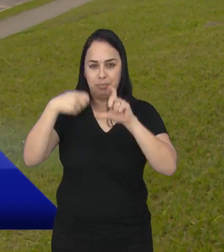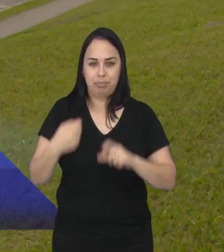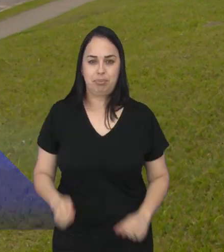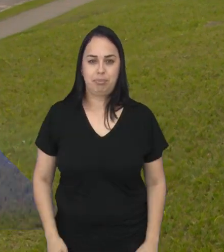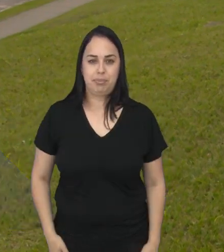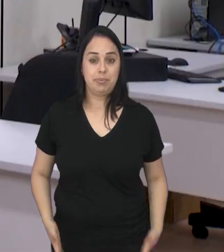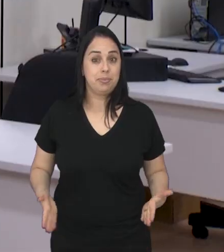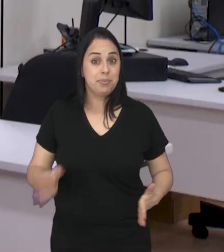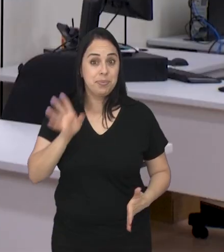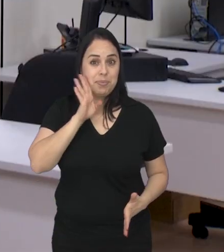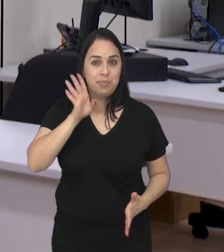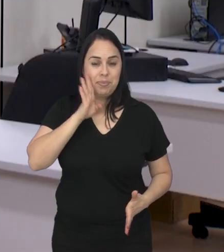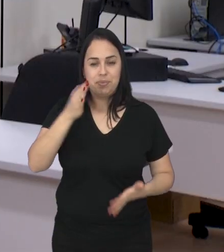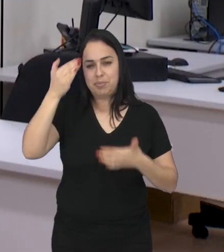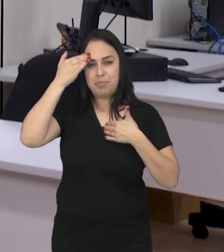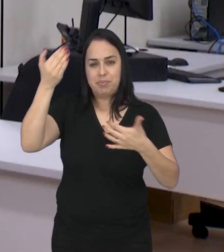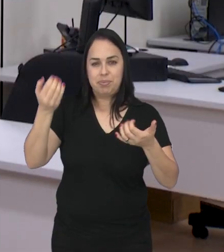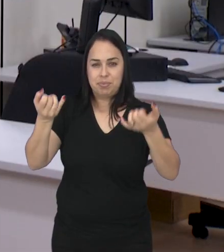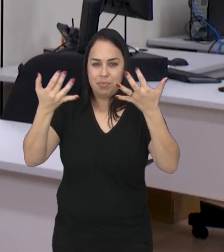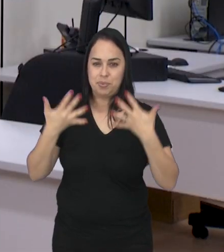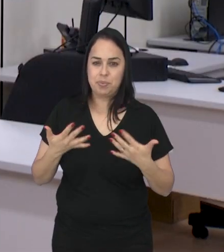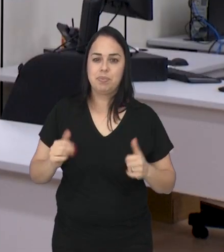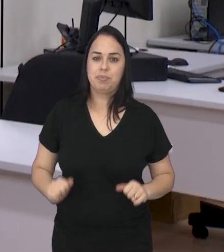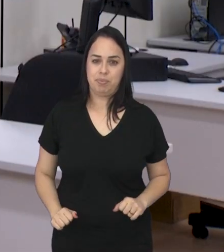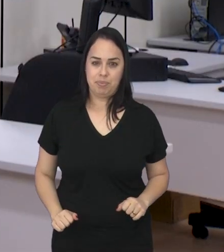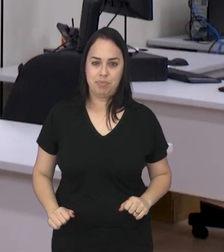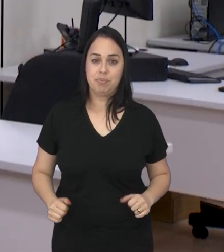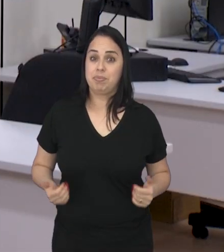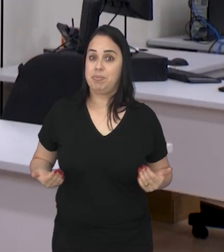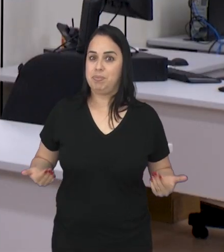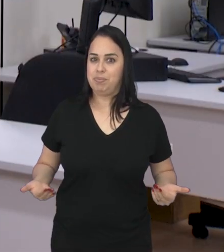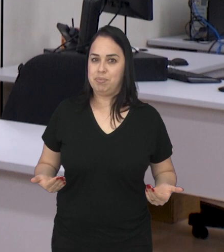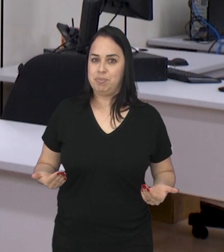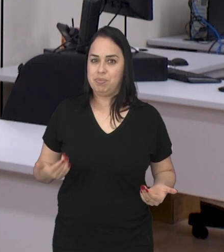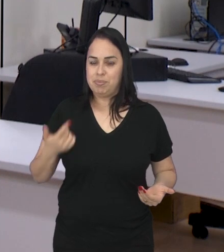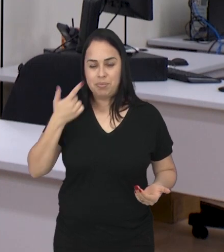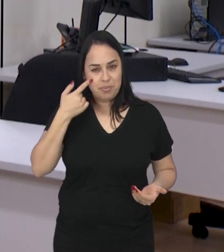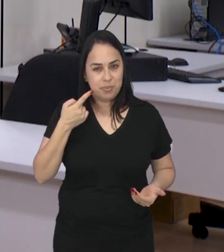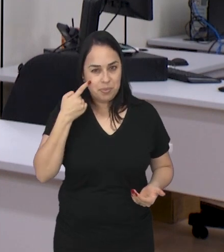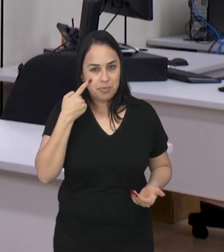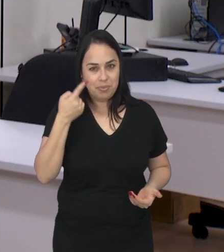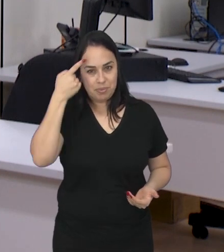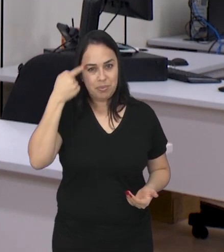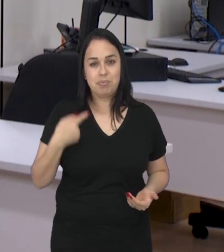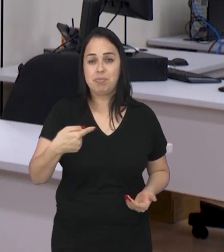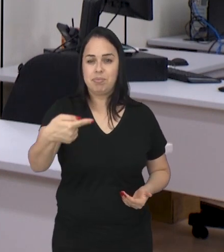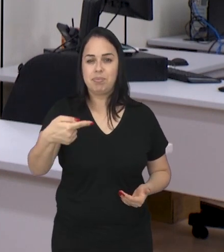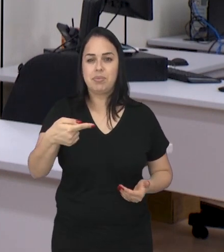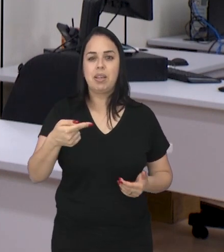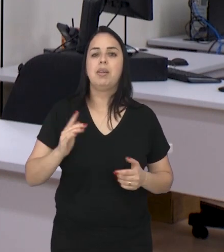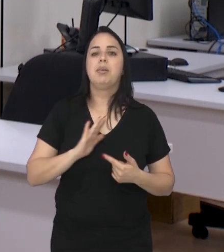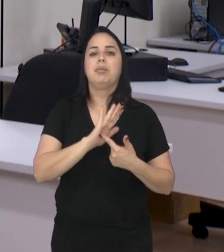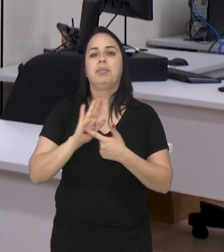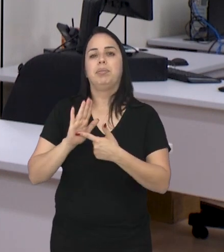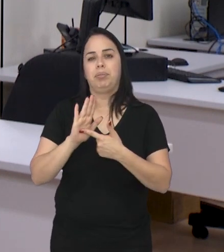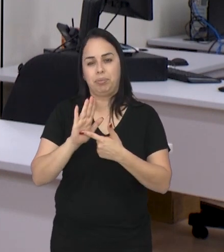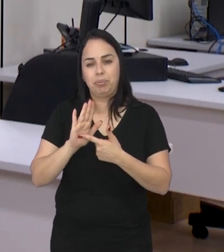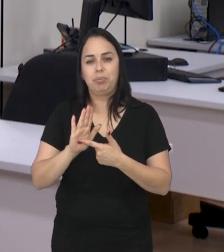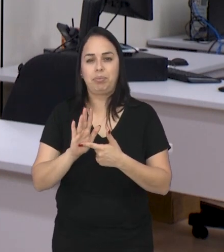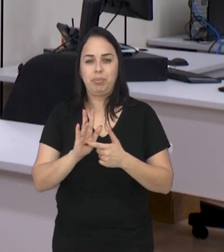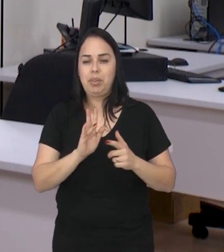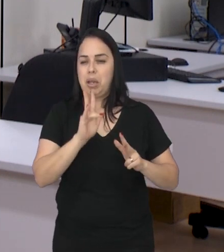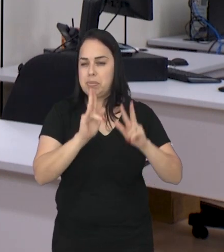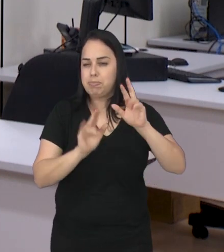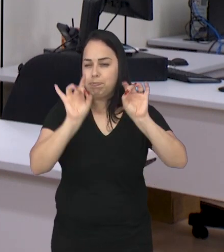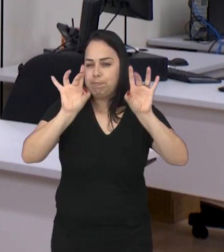para o estúdio legal Dani obrigada pelas suas informações viu e olha nesta semana a gente exibir aqui no boletim